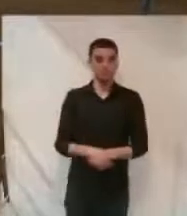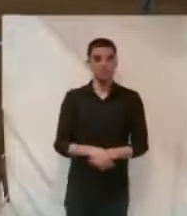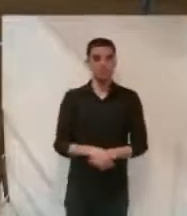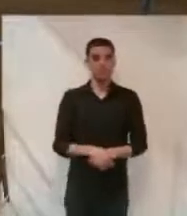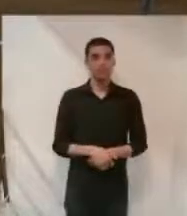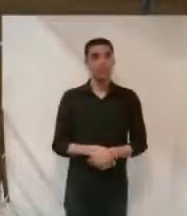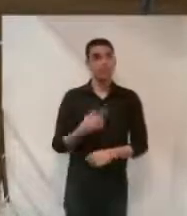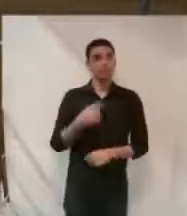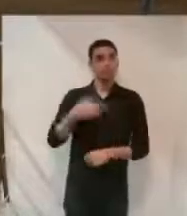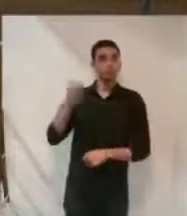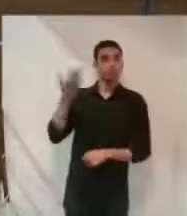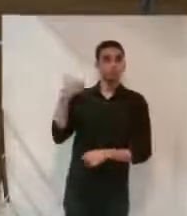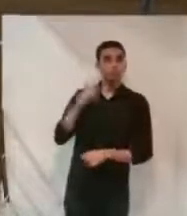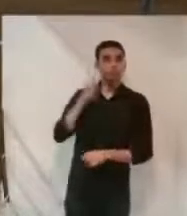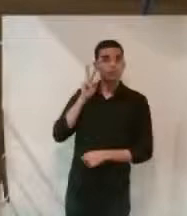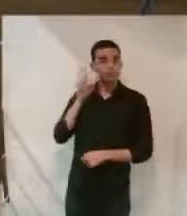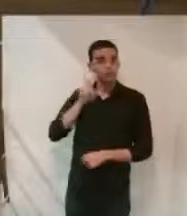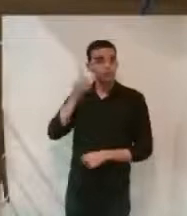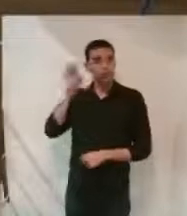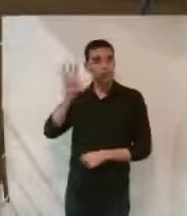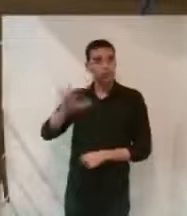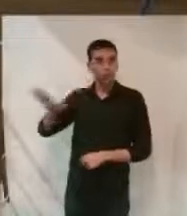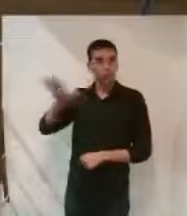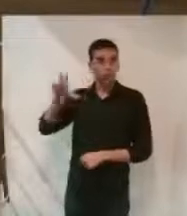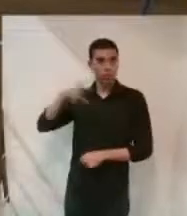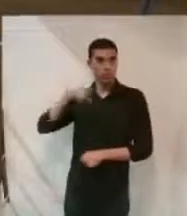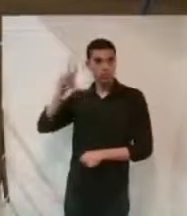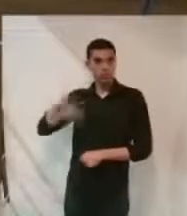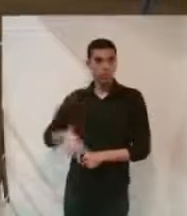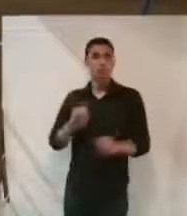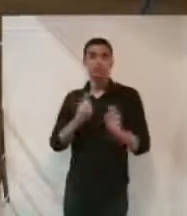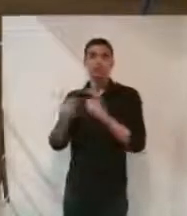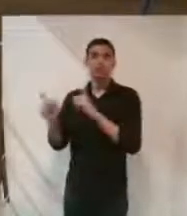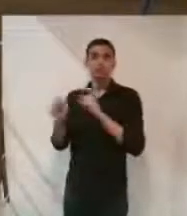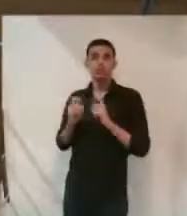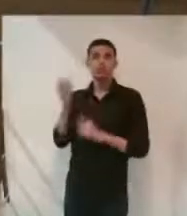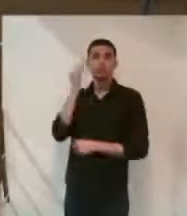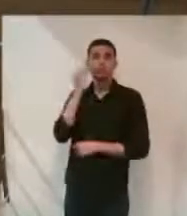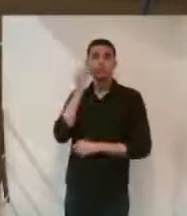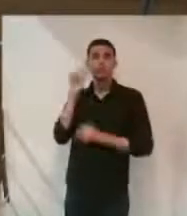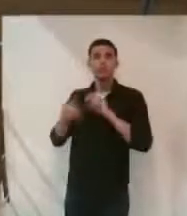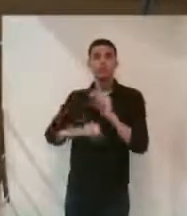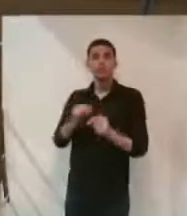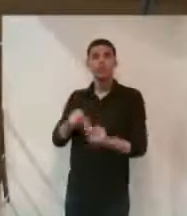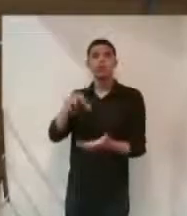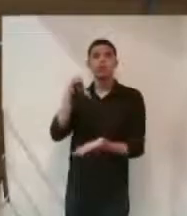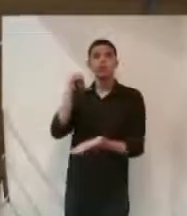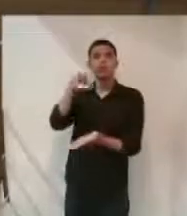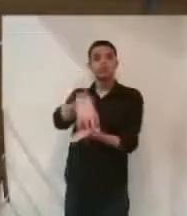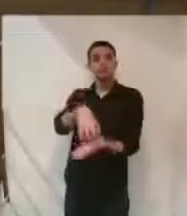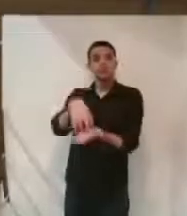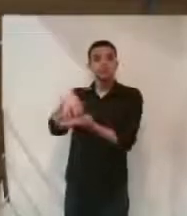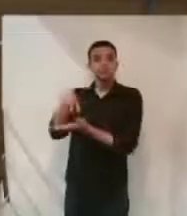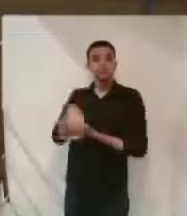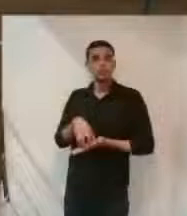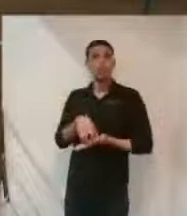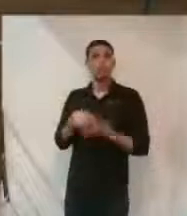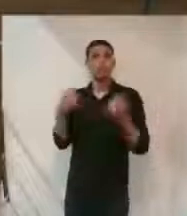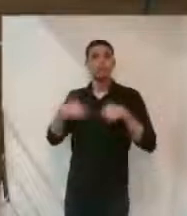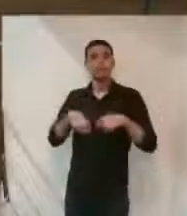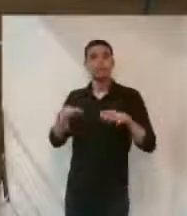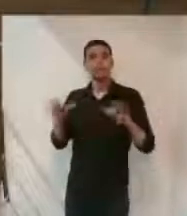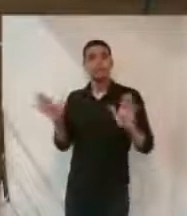Portugal, a Europa está discutindo justamente o fim dos aterros. Já estão discutindo que os aterros